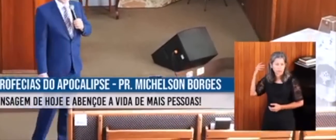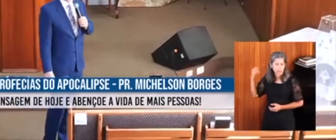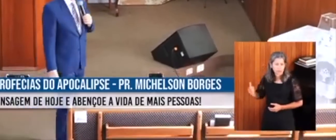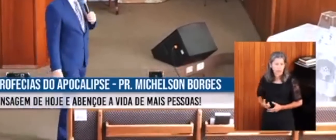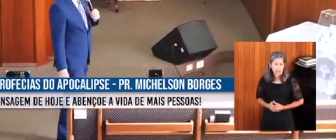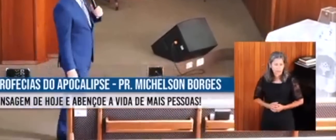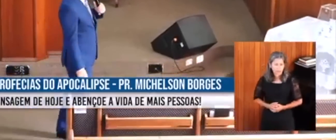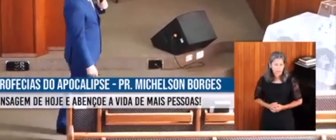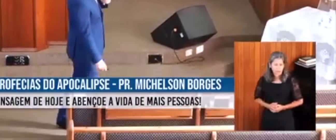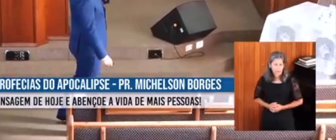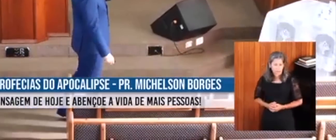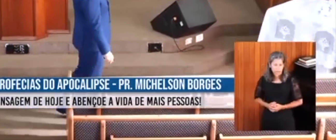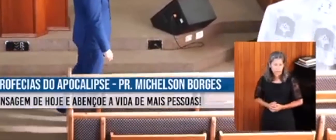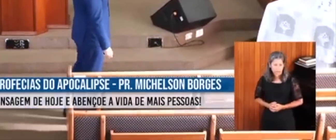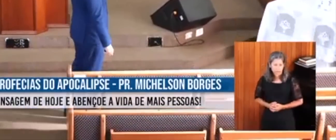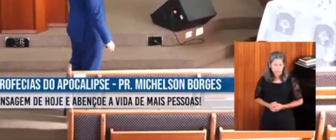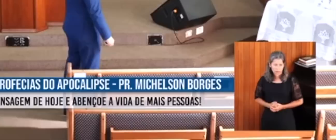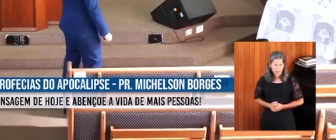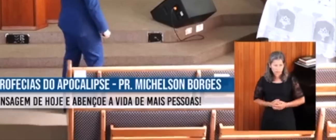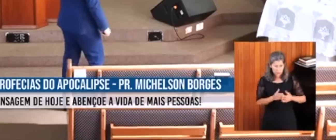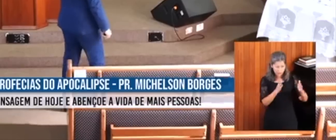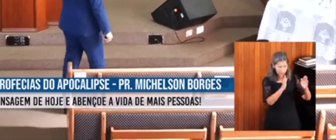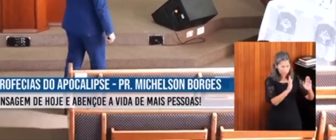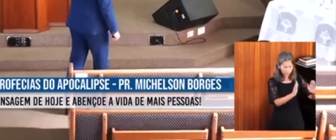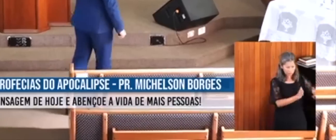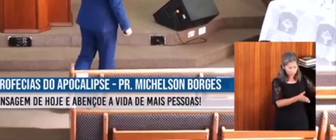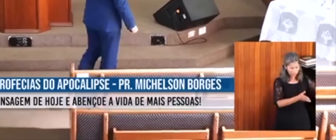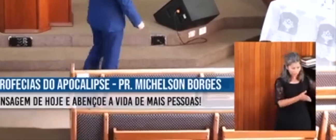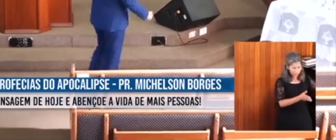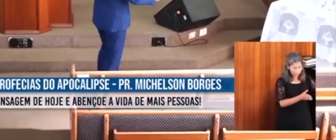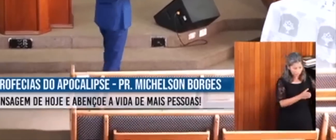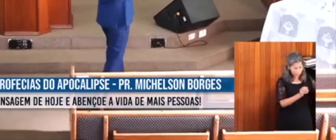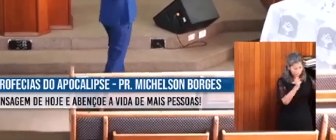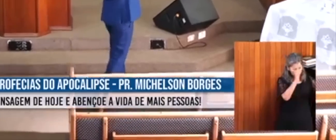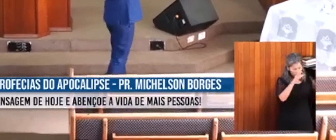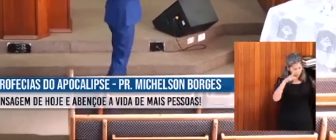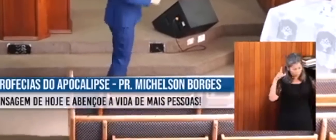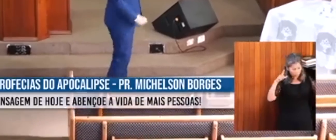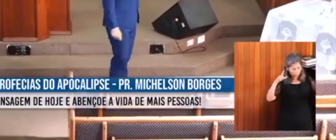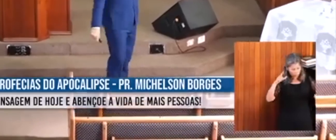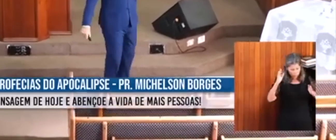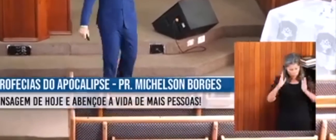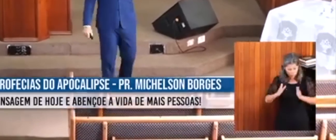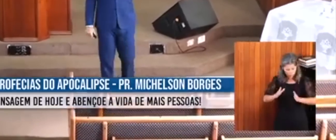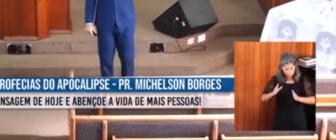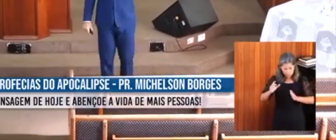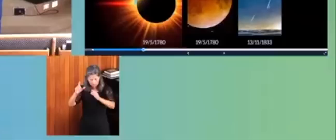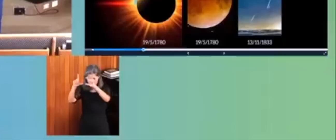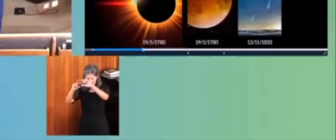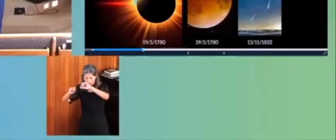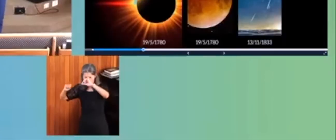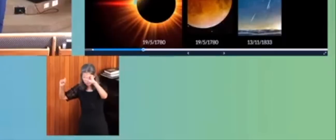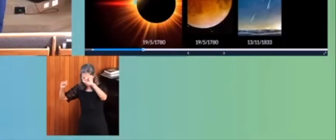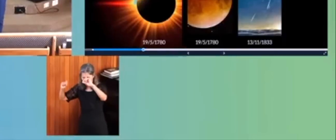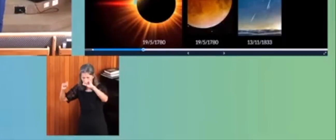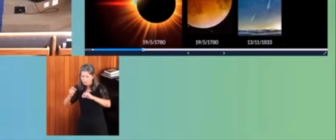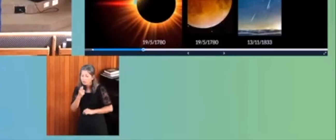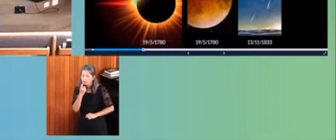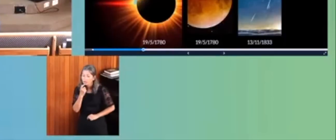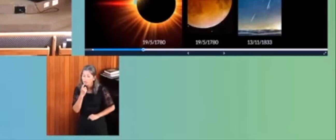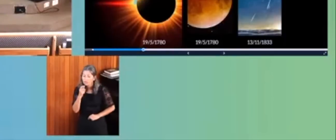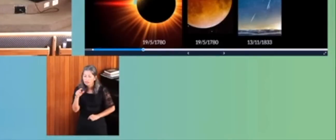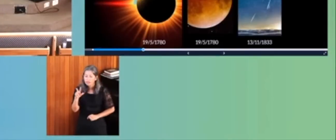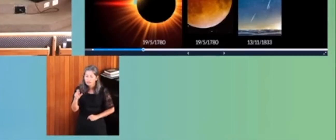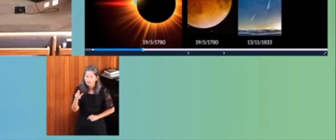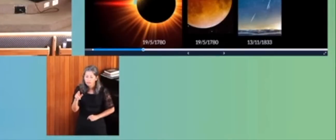inexplicado. Como eu disse, não foi eclipse. Na noite daquele mesmo dia, a Lua apareceu vermelha como sangue. Muitas